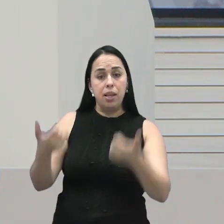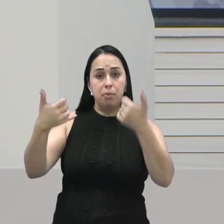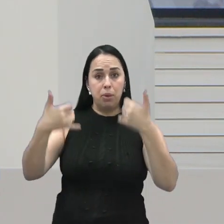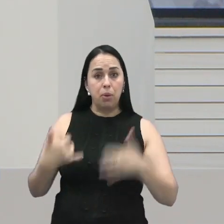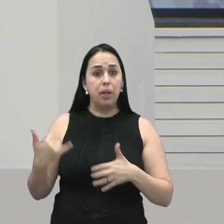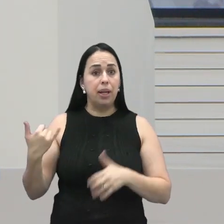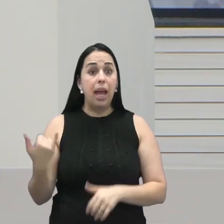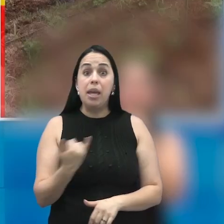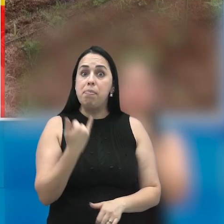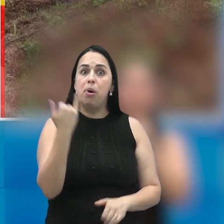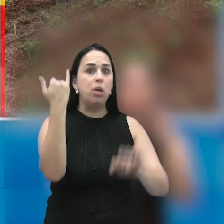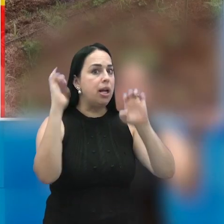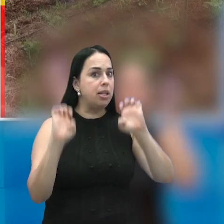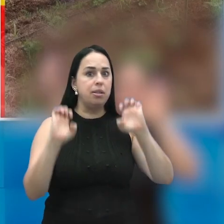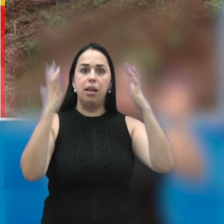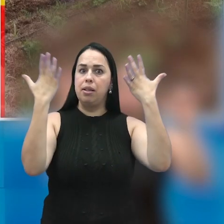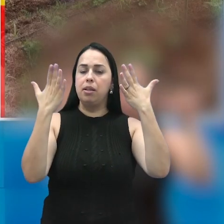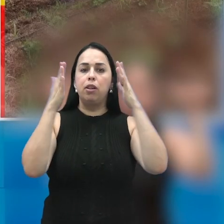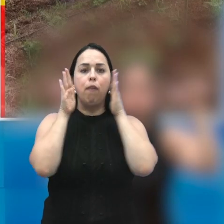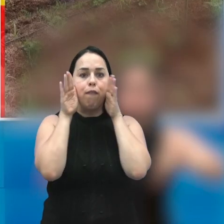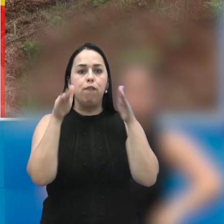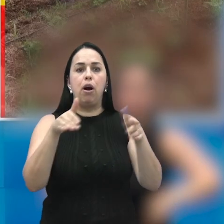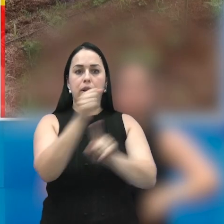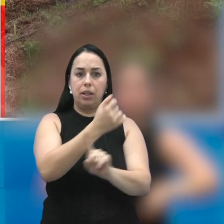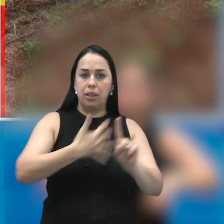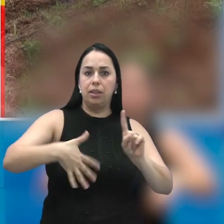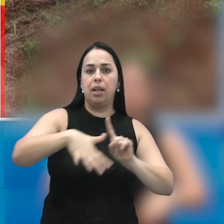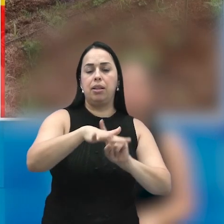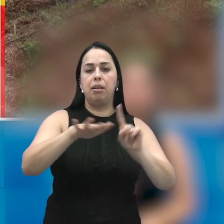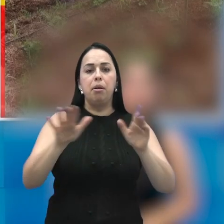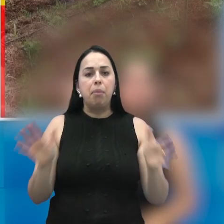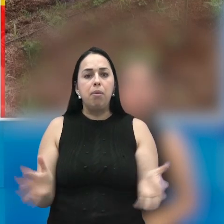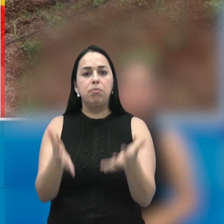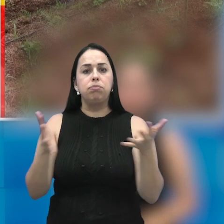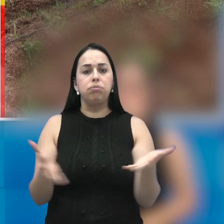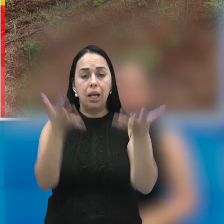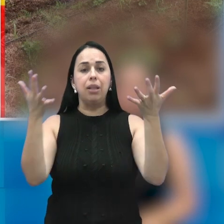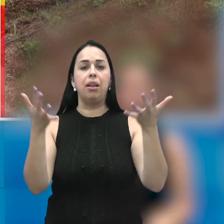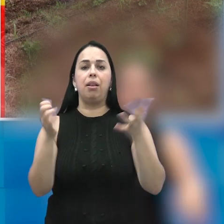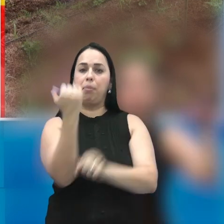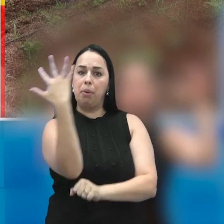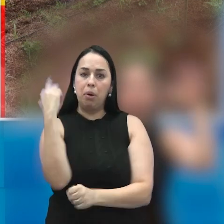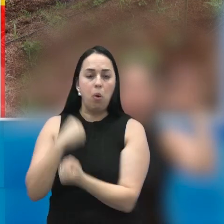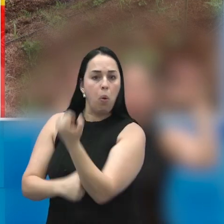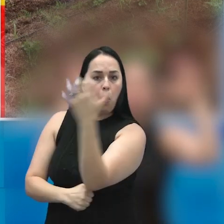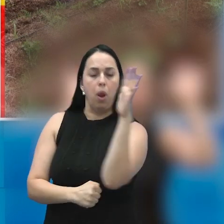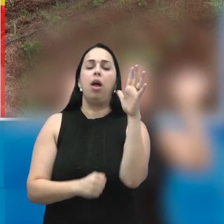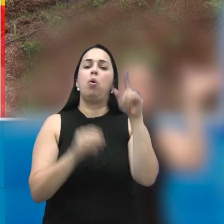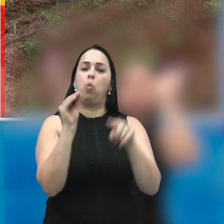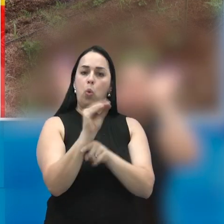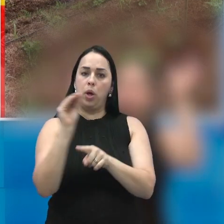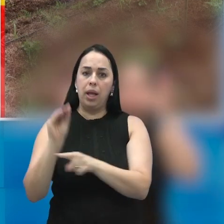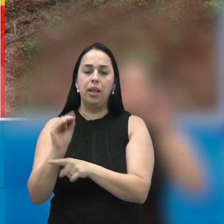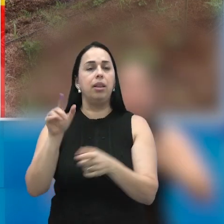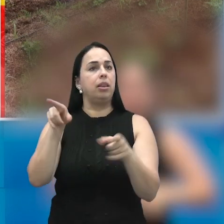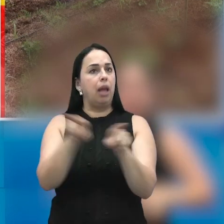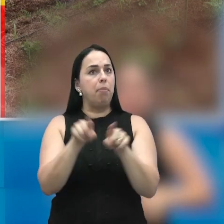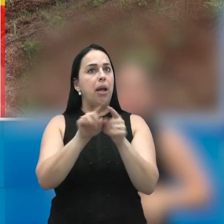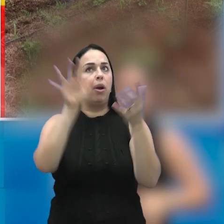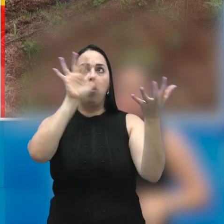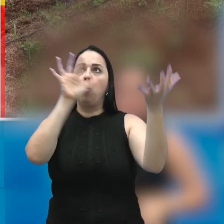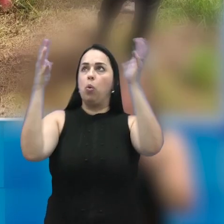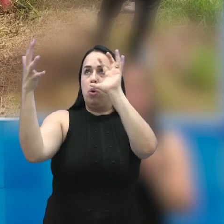a importância de eventos pautados no meio ambiente como forma de ampliar a preservação da natureza, combater as